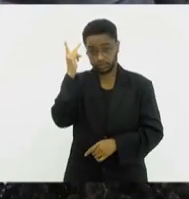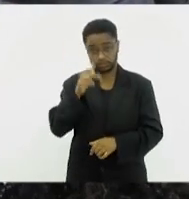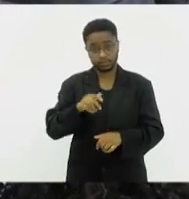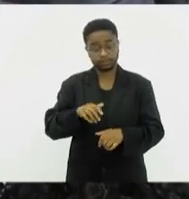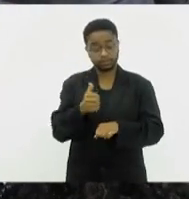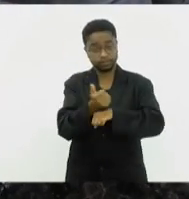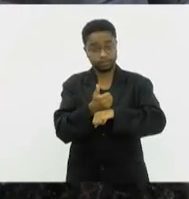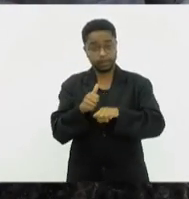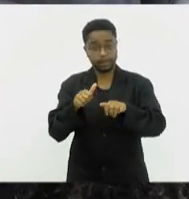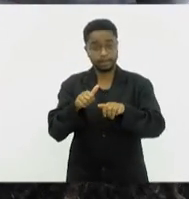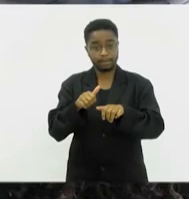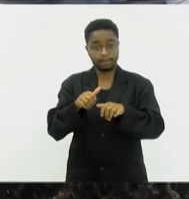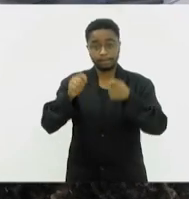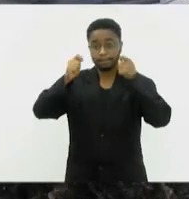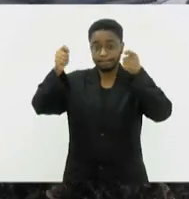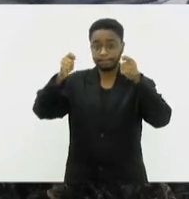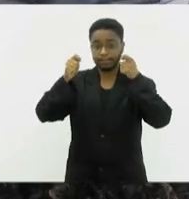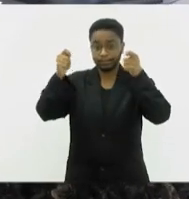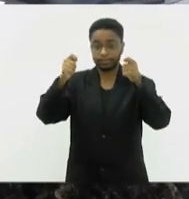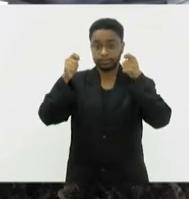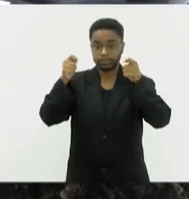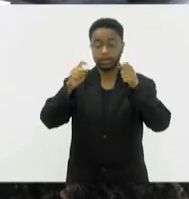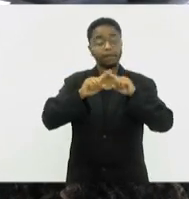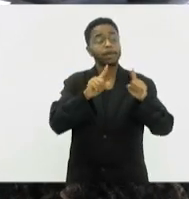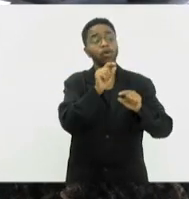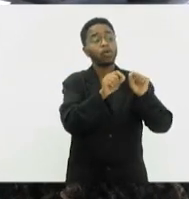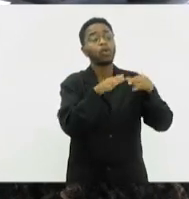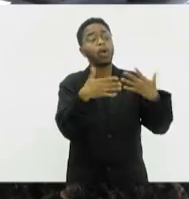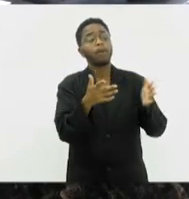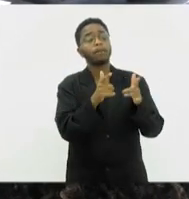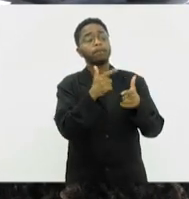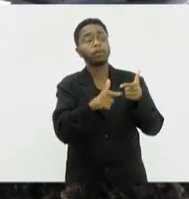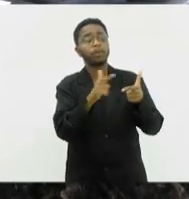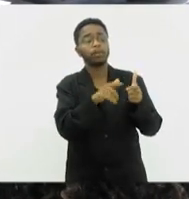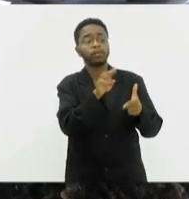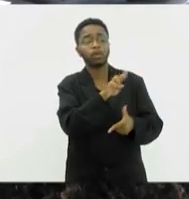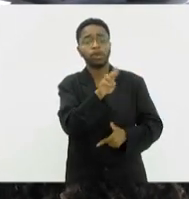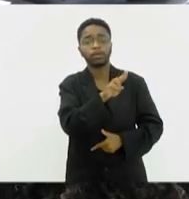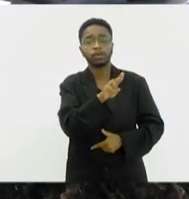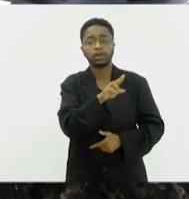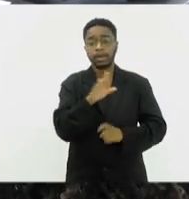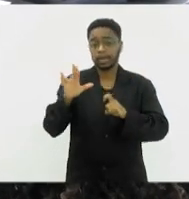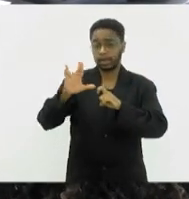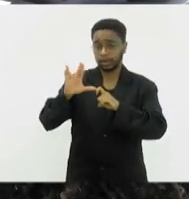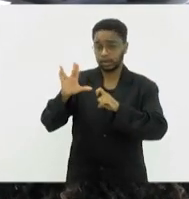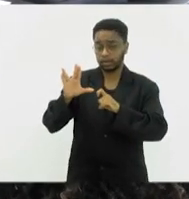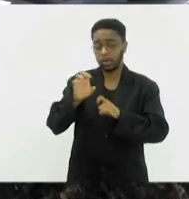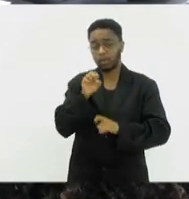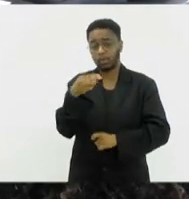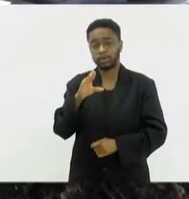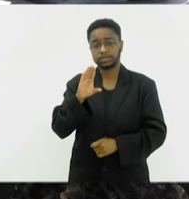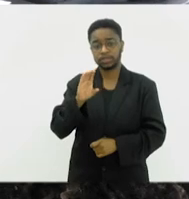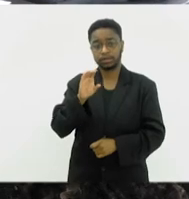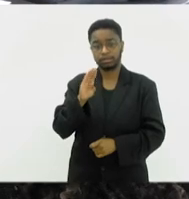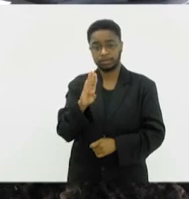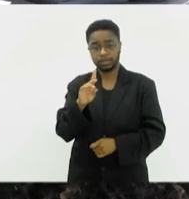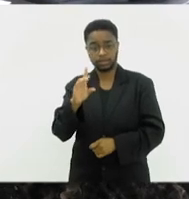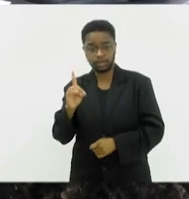Profissionalmente no campo. Mas o que do seria, deputado? Qual é o problema do nome? Cannabis medicinal, canabidiol,